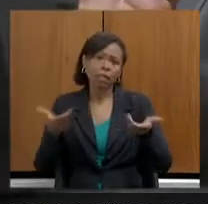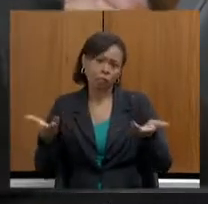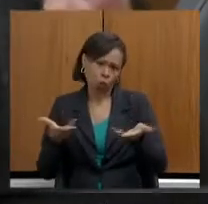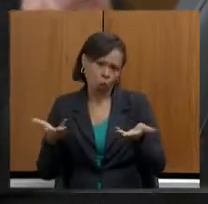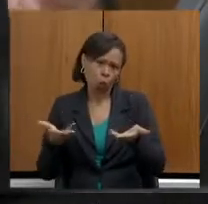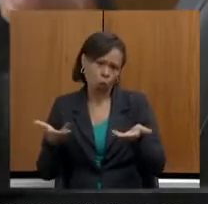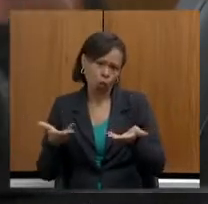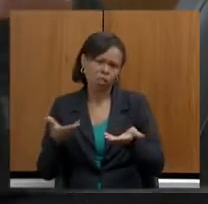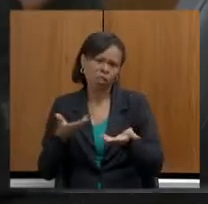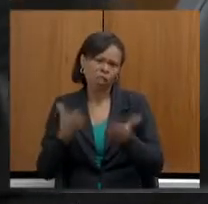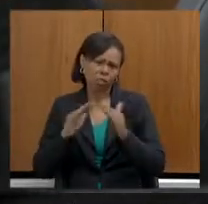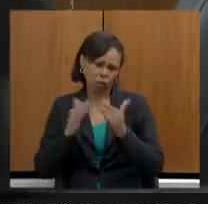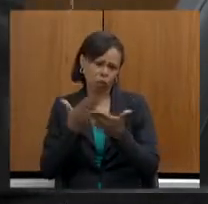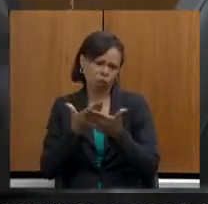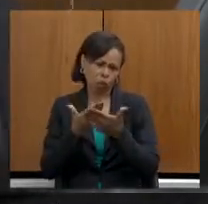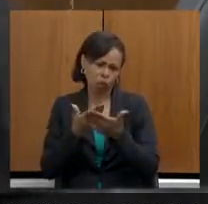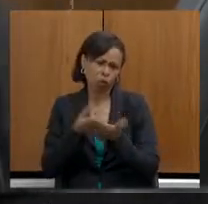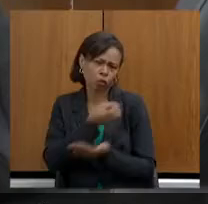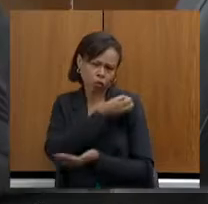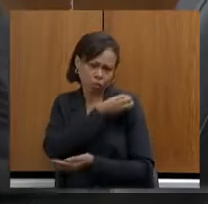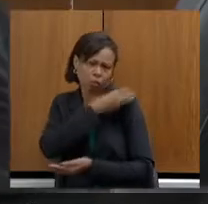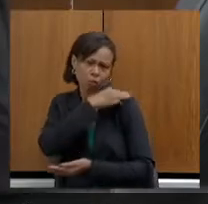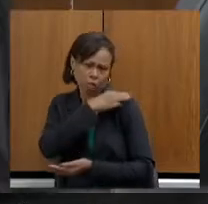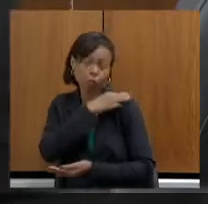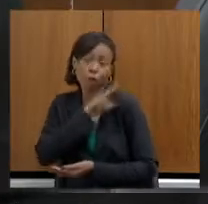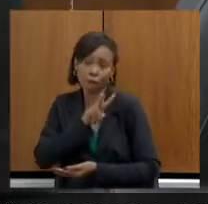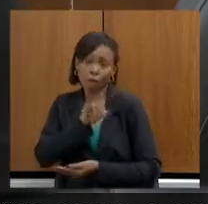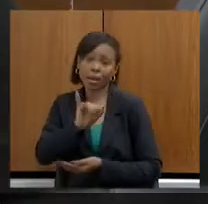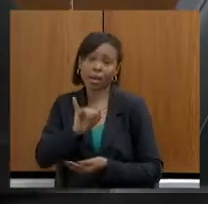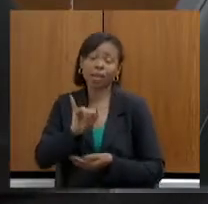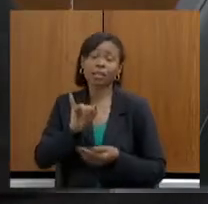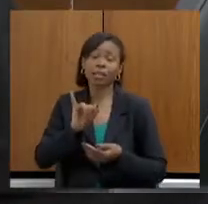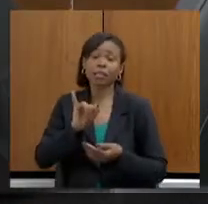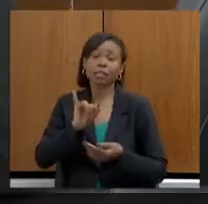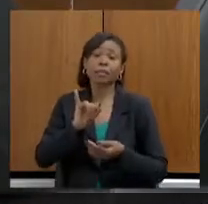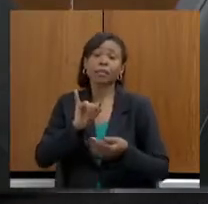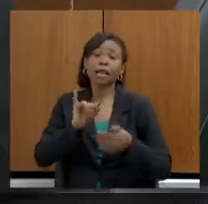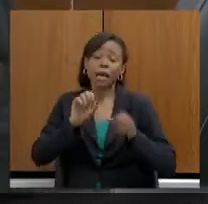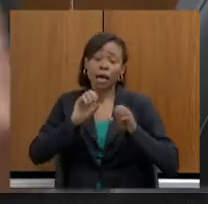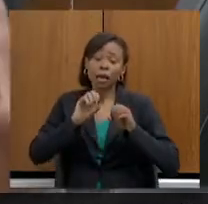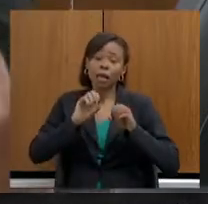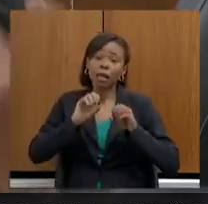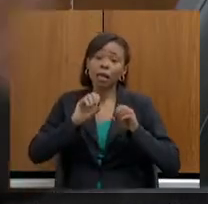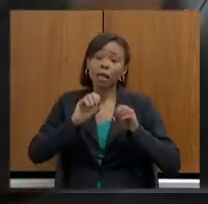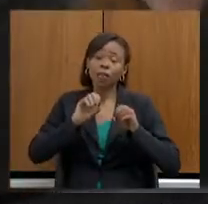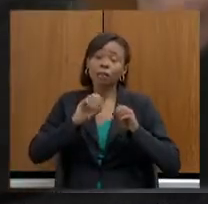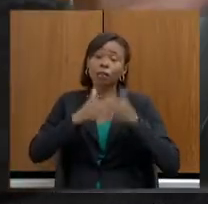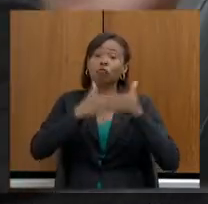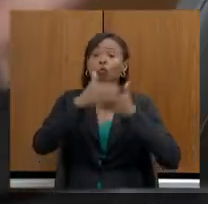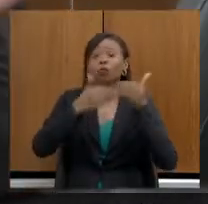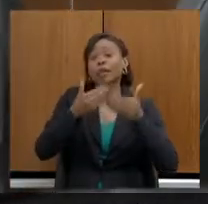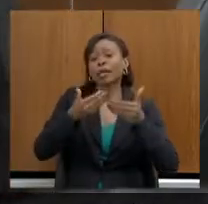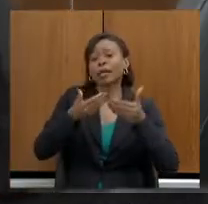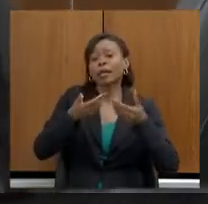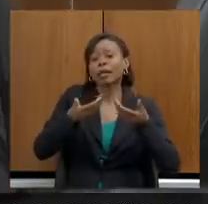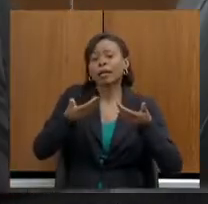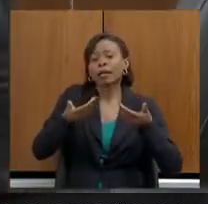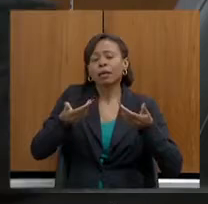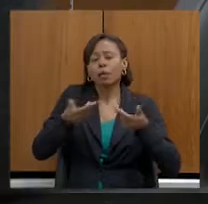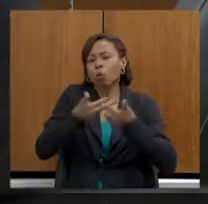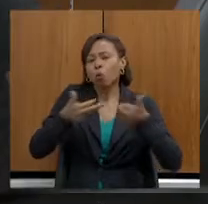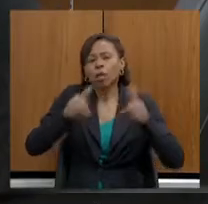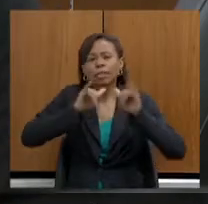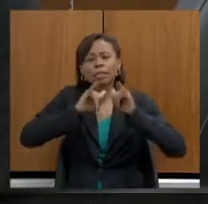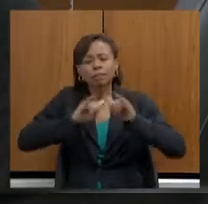vai ter nas escolas de Ensino Médio deputados nós vamos trabalhar com atividades que o próprio estudante vai poder escolher a partir de um catálogo